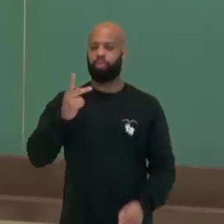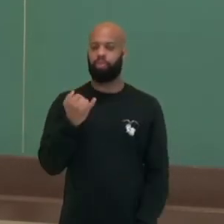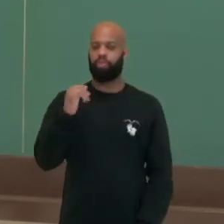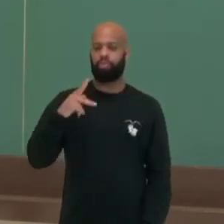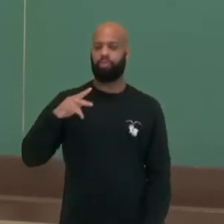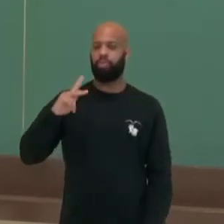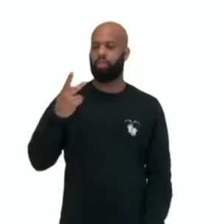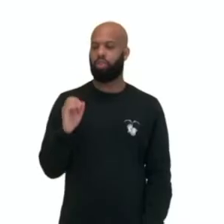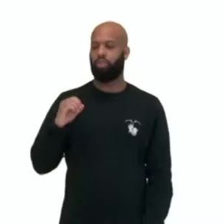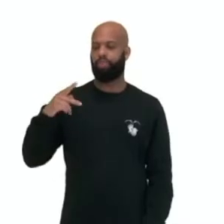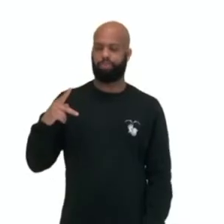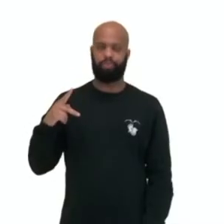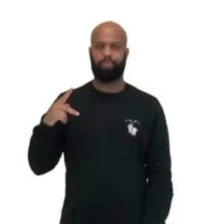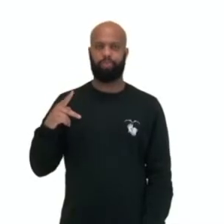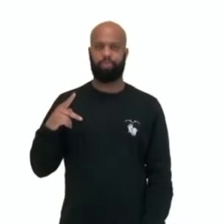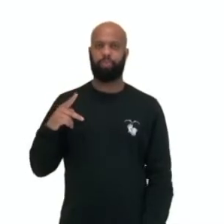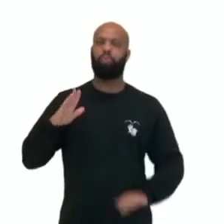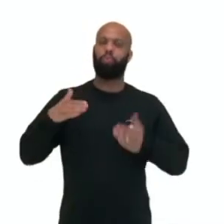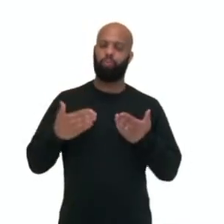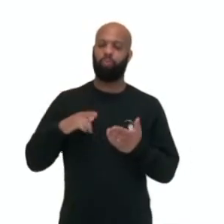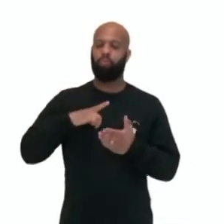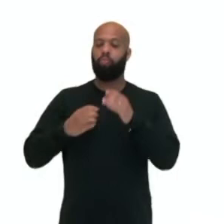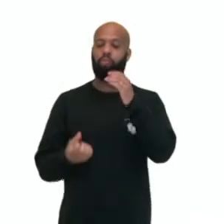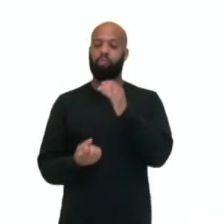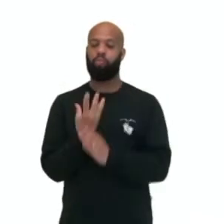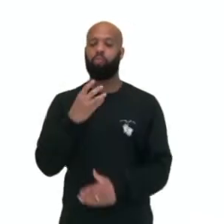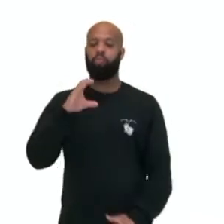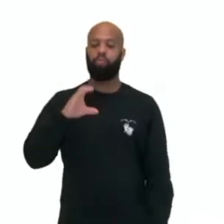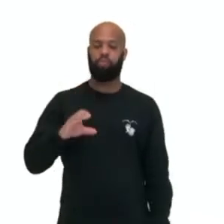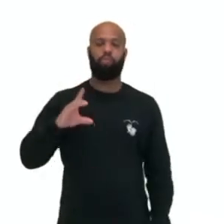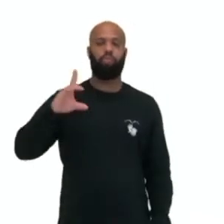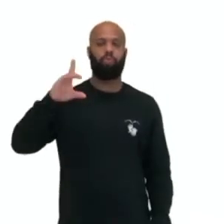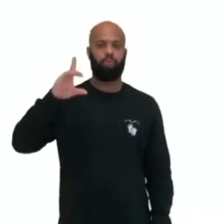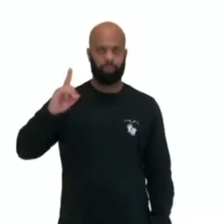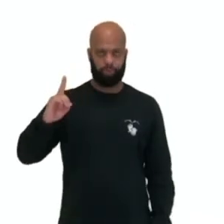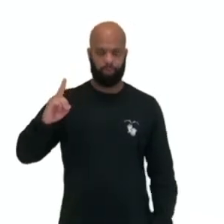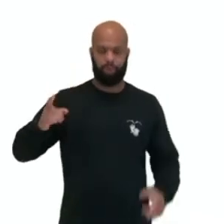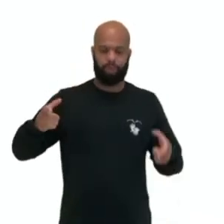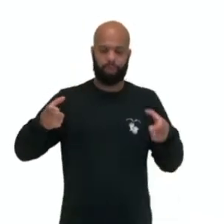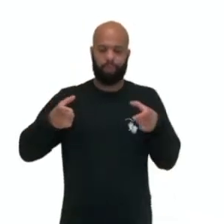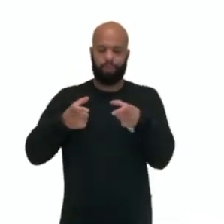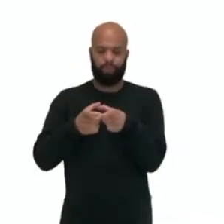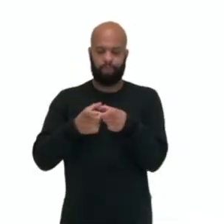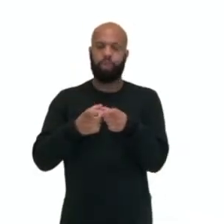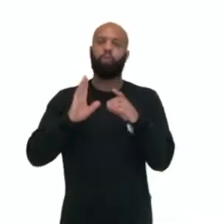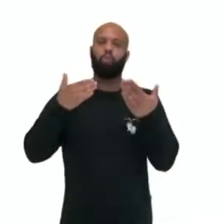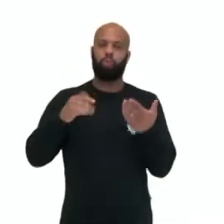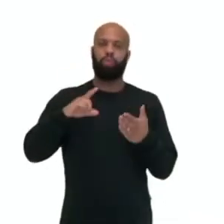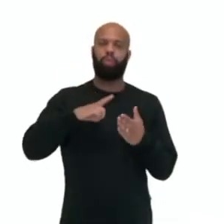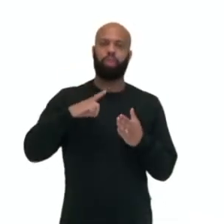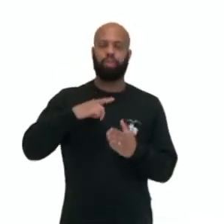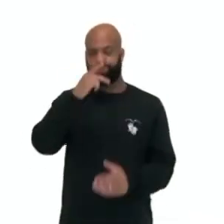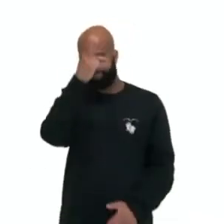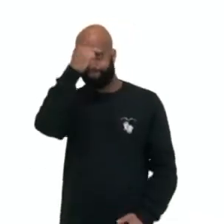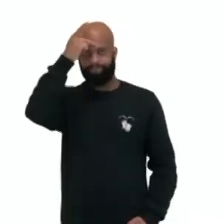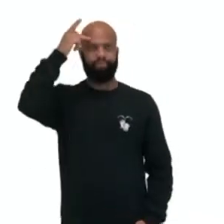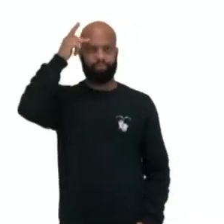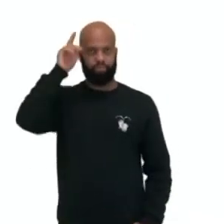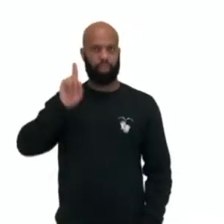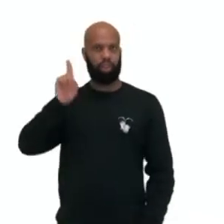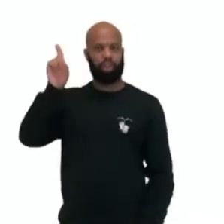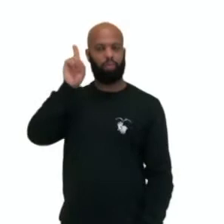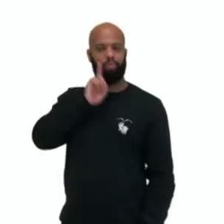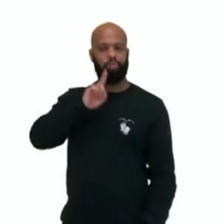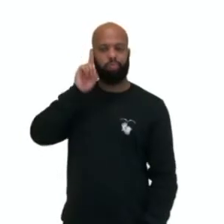só que interessante. Com a criação e comércio dos CDs, os compact disc, a classe média americana começa a se desfazer